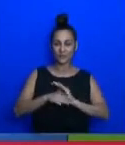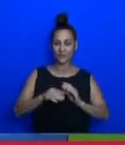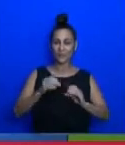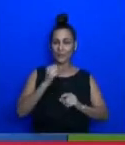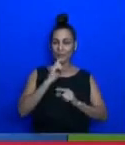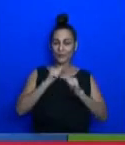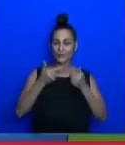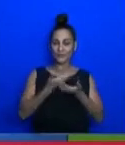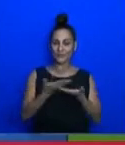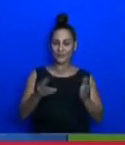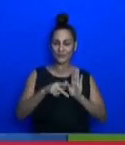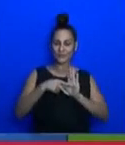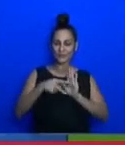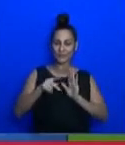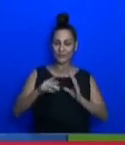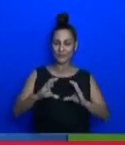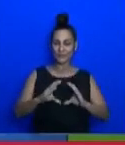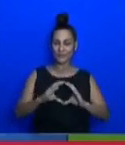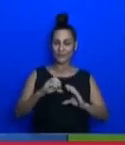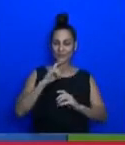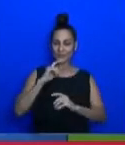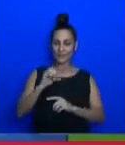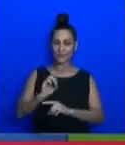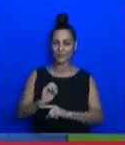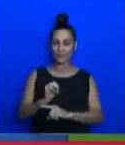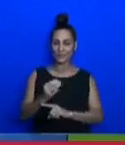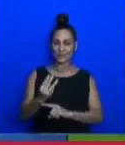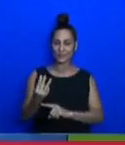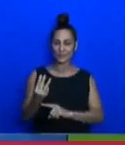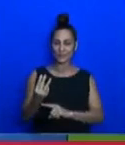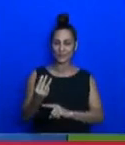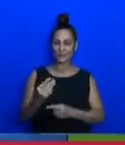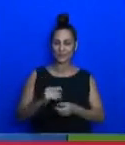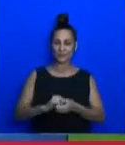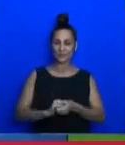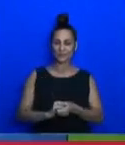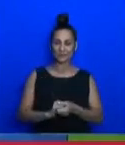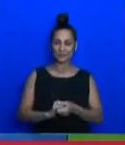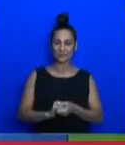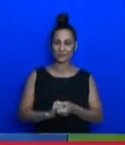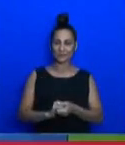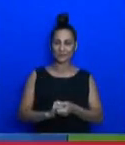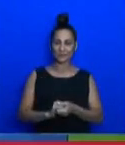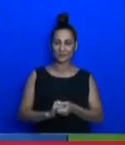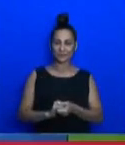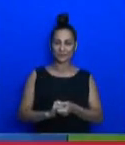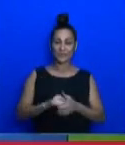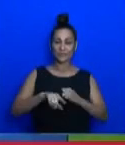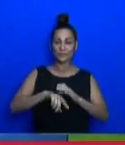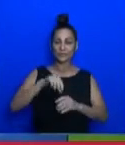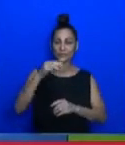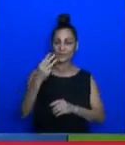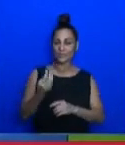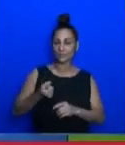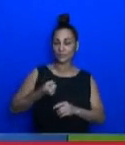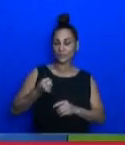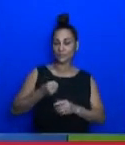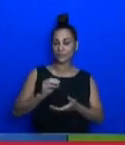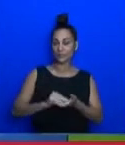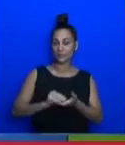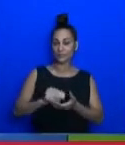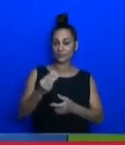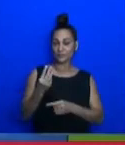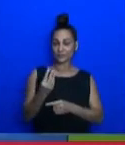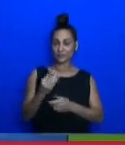Lotomania. Boa sorte para você. Bola verde, 03. Verde, 03. Foram sorteados 3 números,